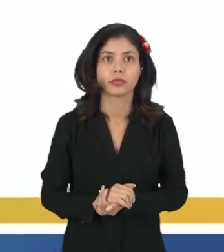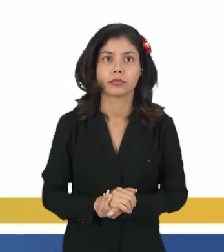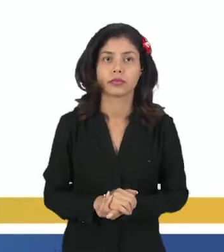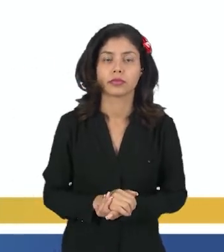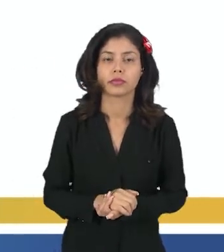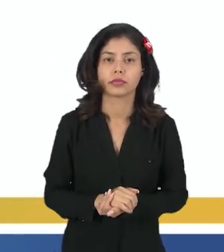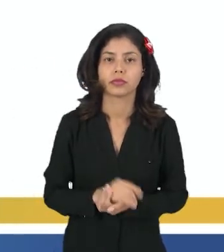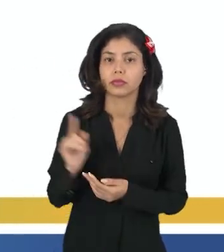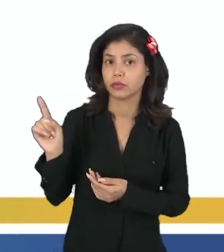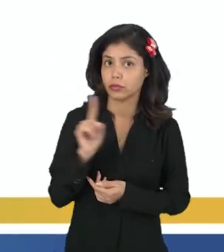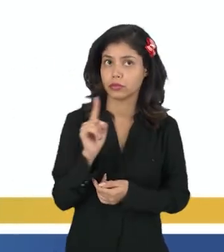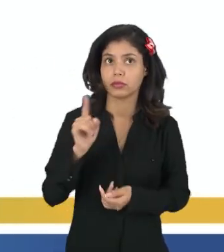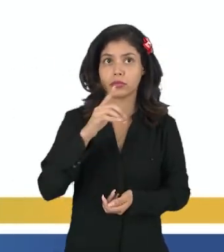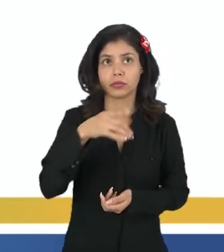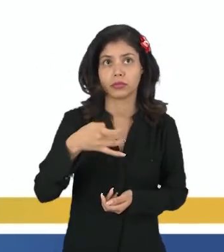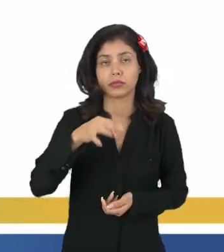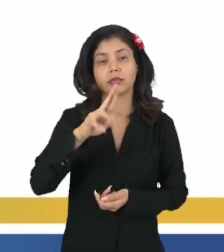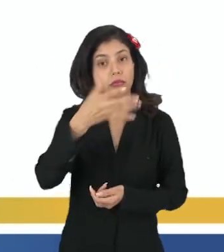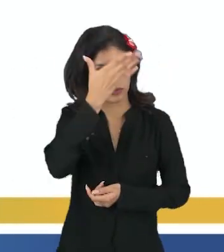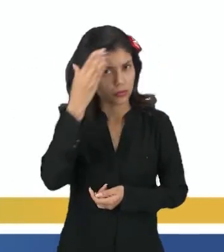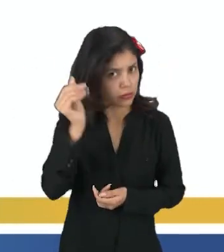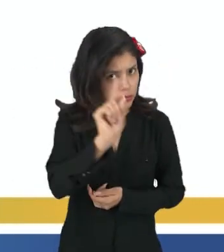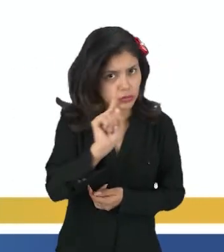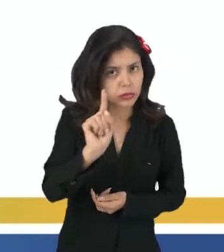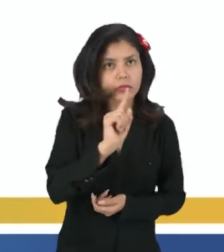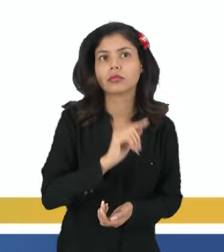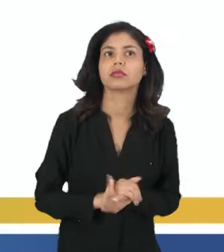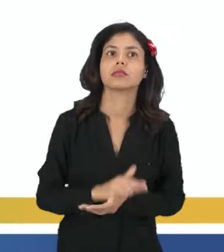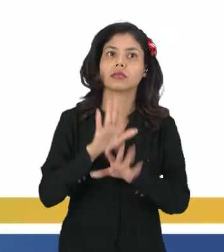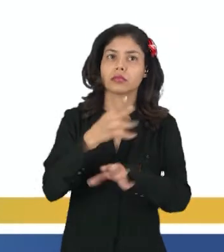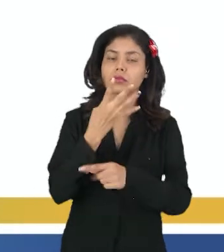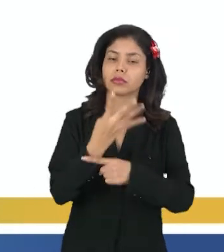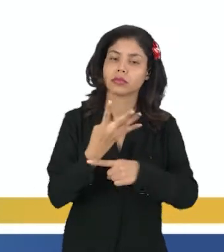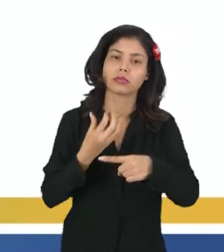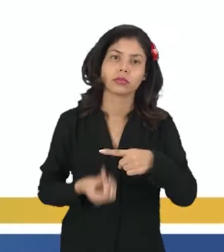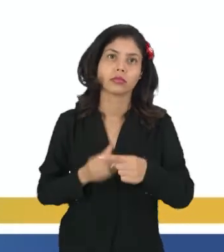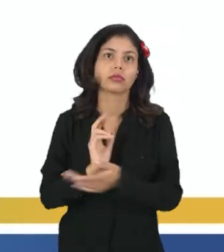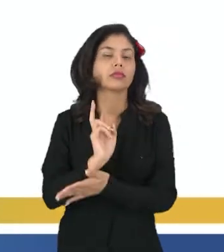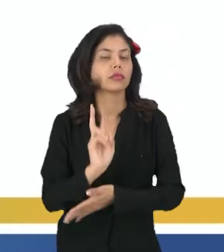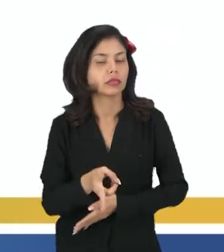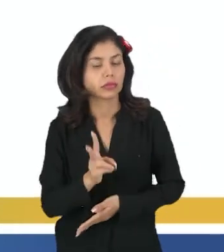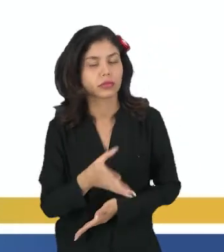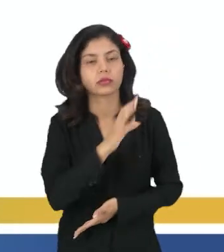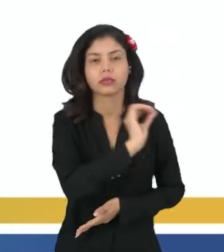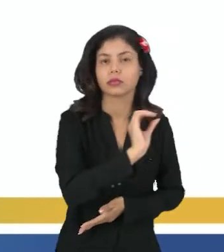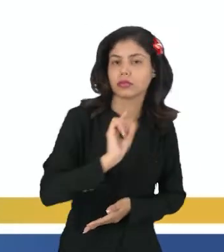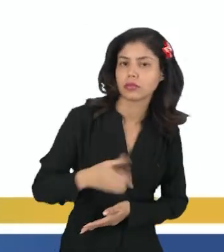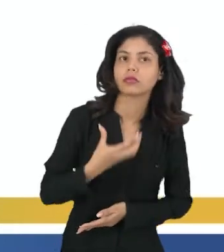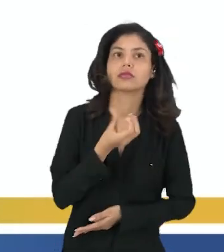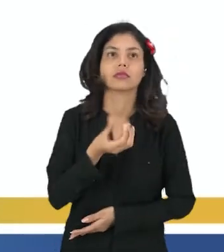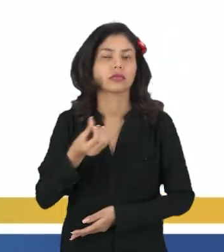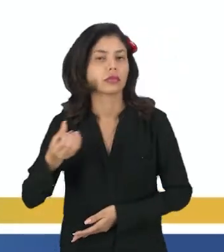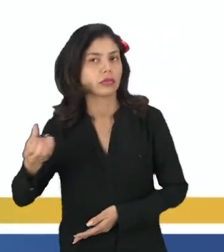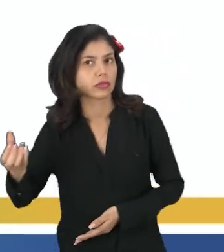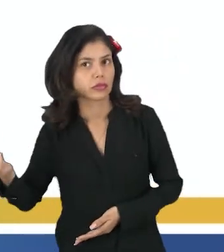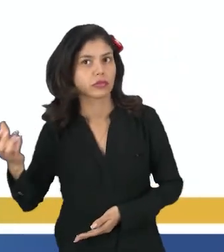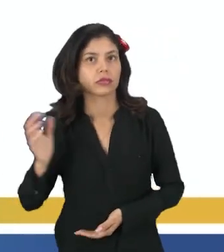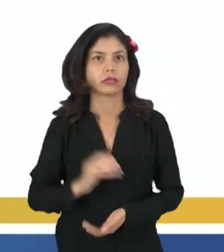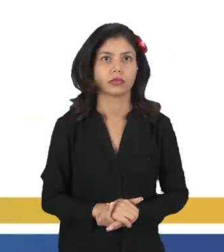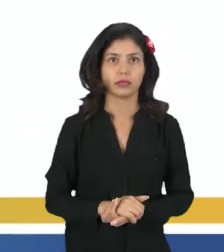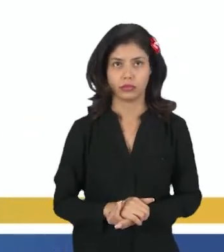em um decimal não exato não esqueça disso tá ali 46 a minha situação para ficar igual a